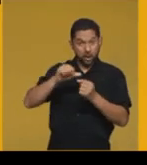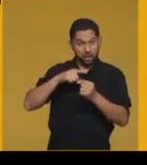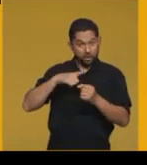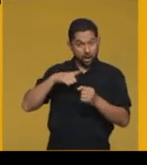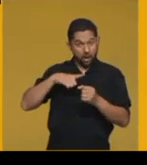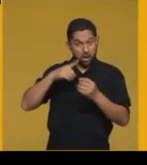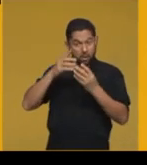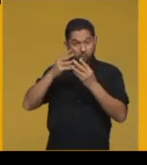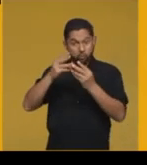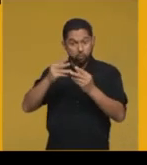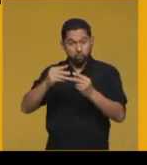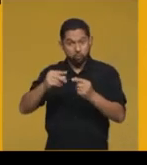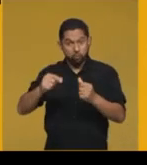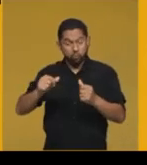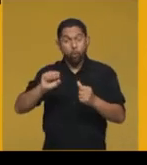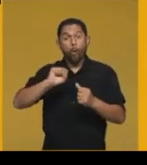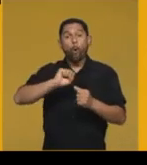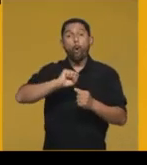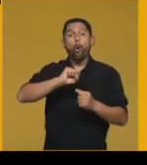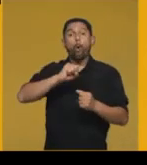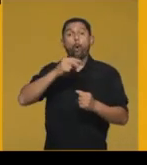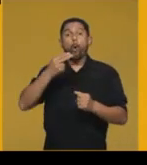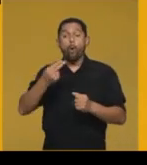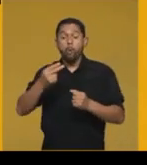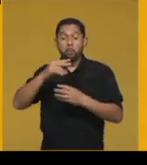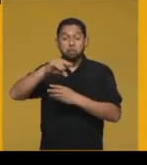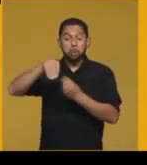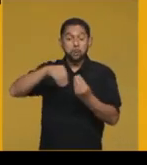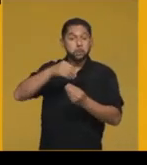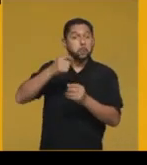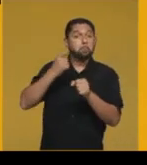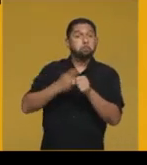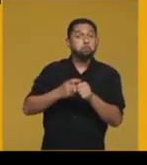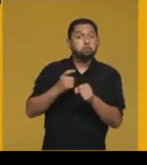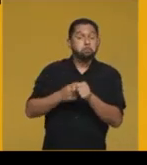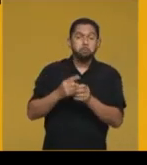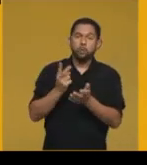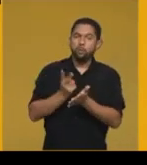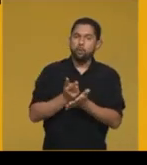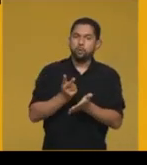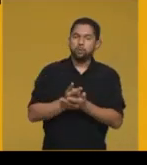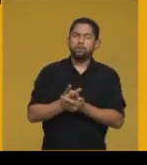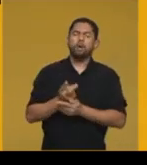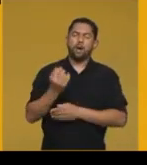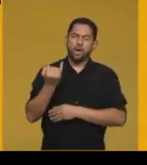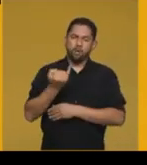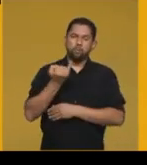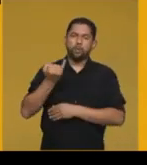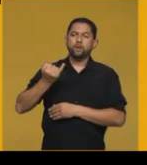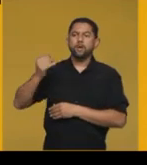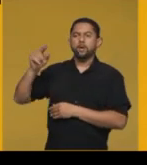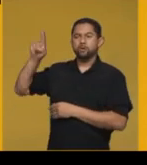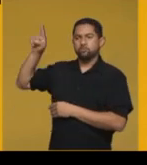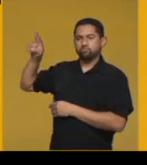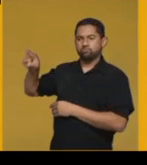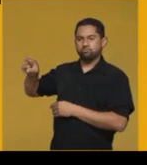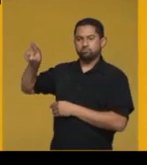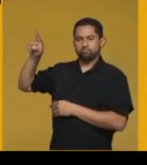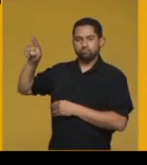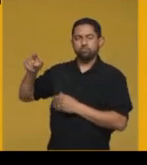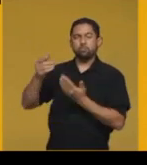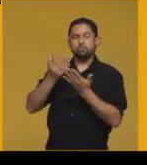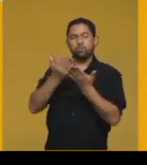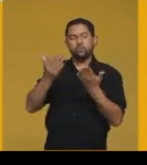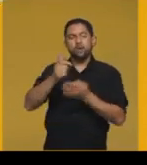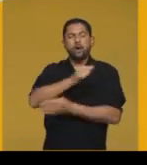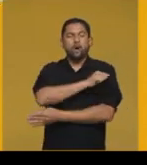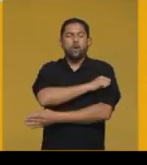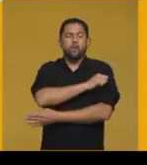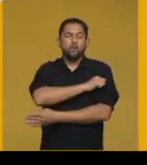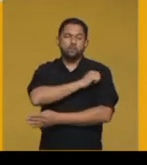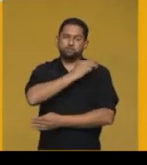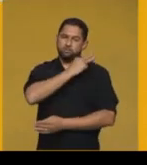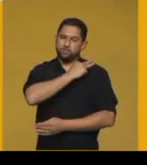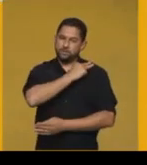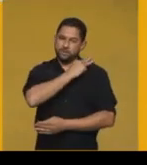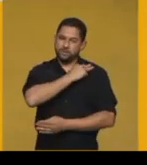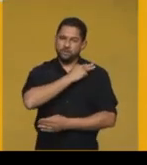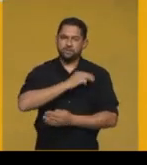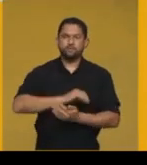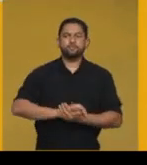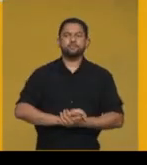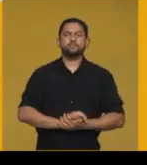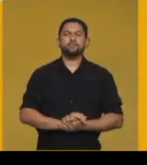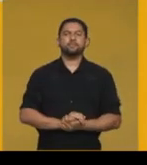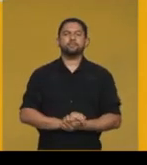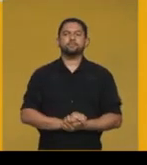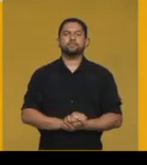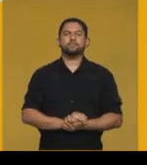solubilidade, que são muito importantes para vocês, alunos do terceiro ano, que chegaram já até aqui. Bom,